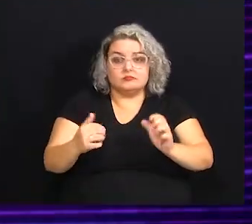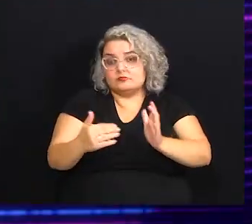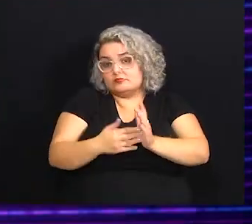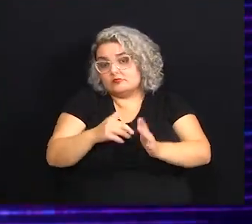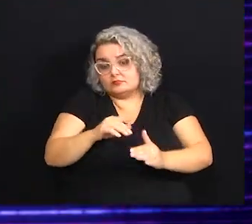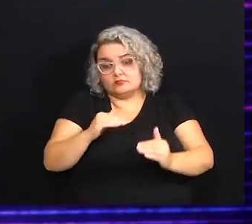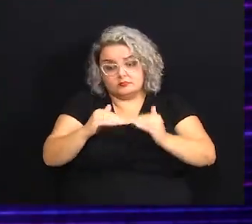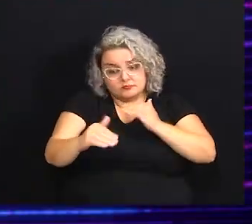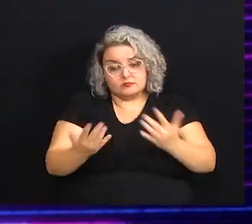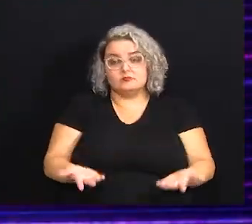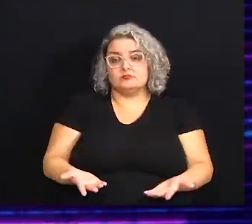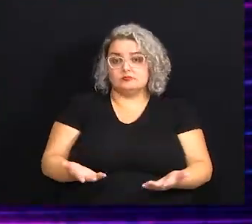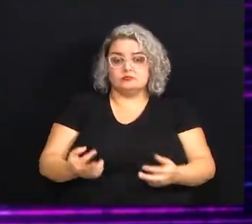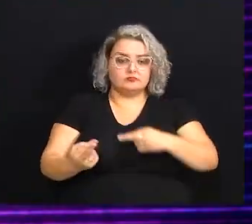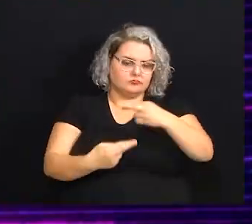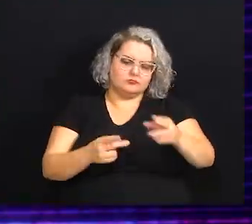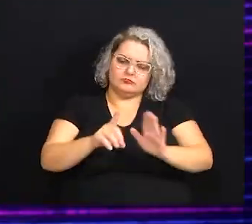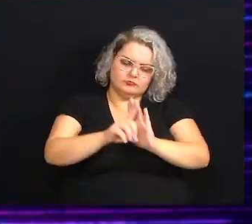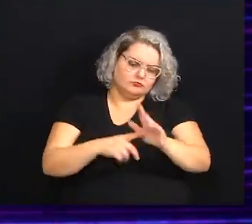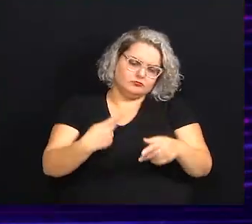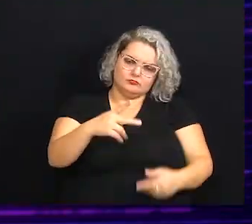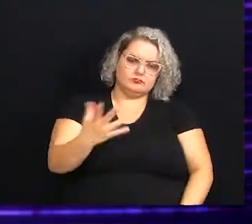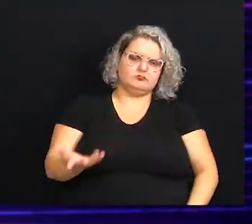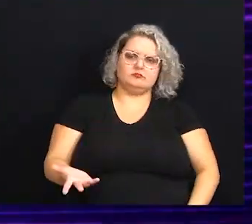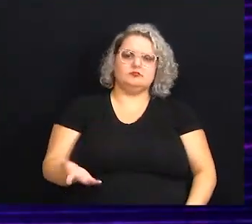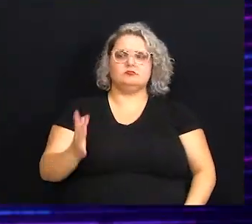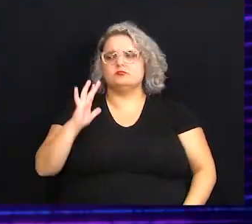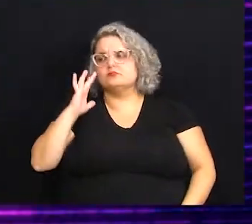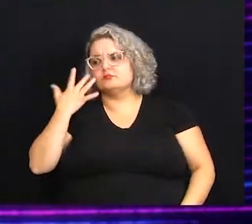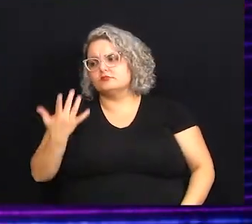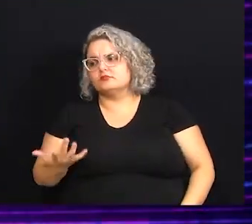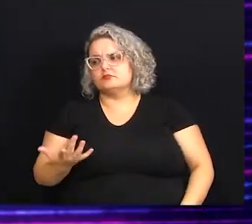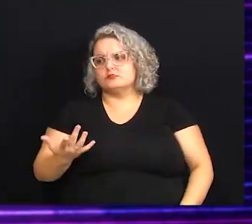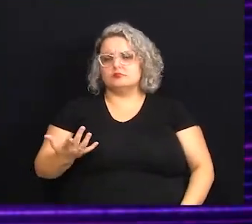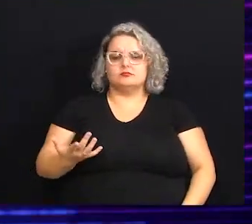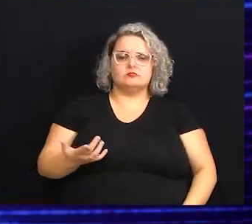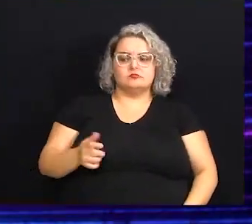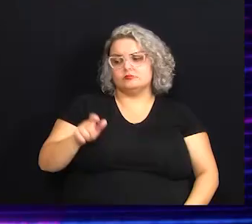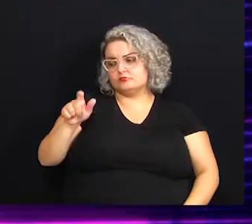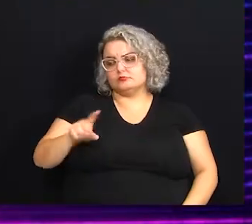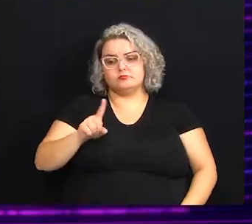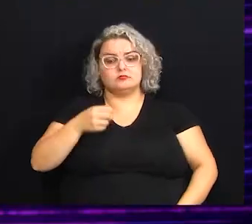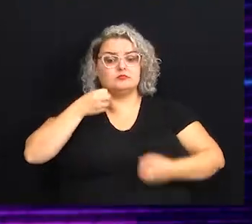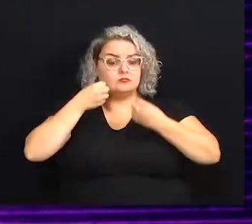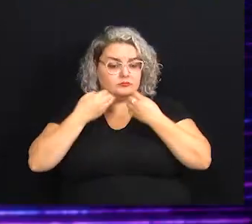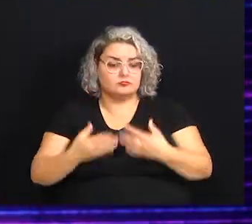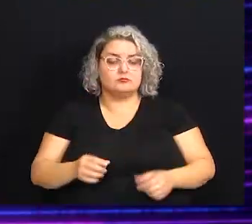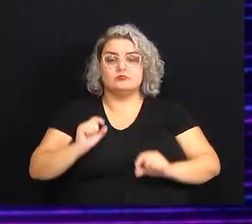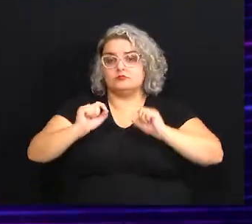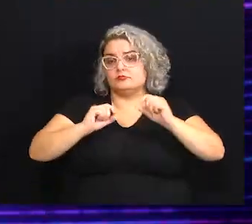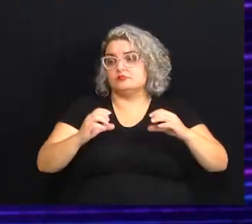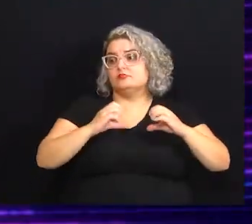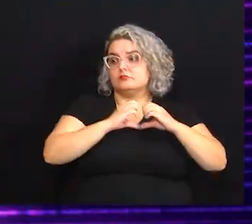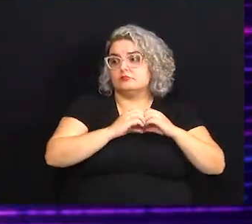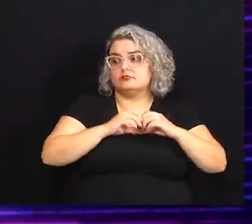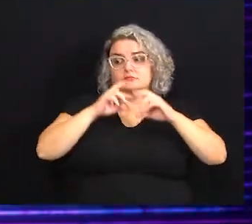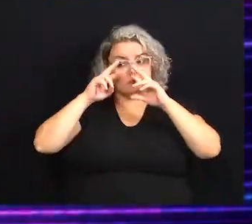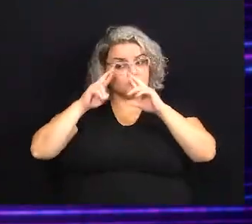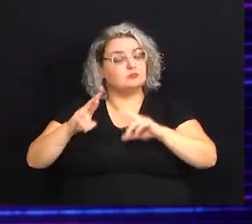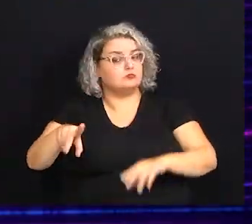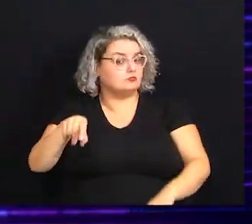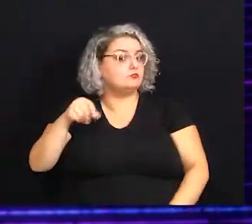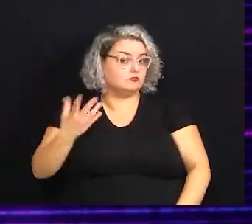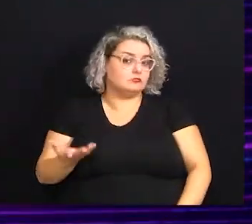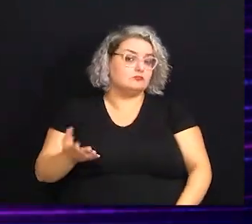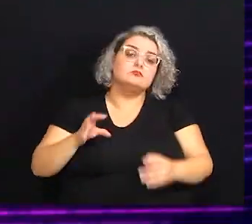relacionamento de alguém, porque é um direito teu, você vai achar que a pessoa não é boa para alguém que você ama, mas você tem que respeitar a escolha daquela pessoa